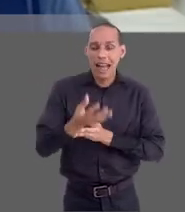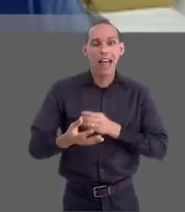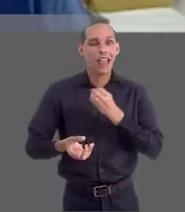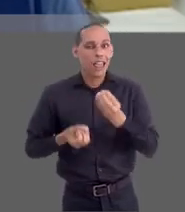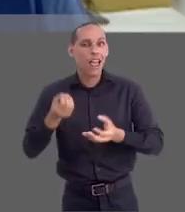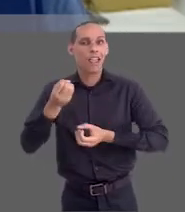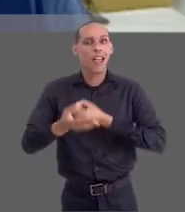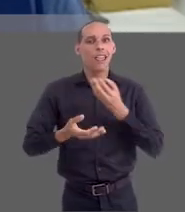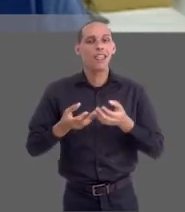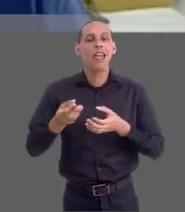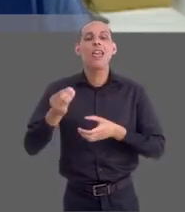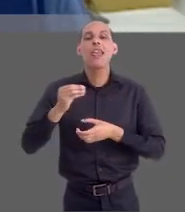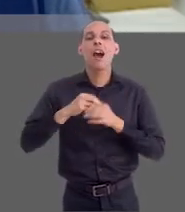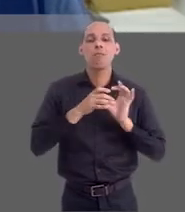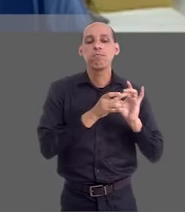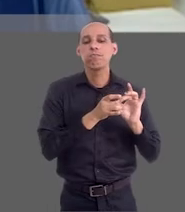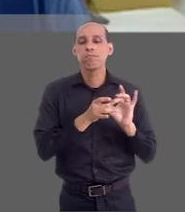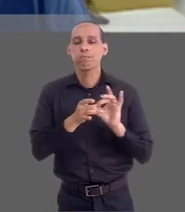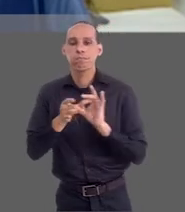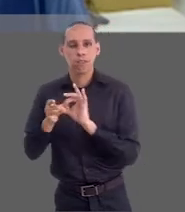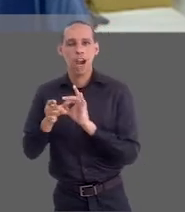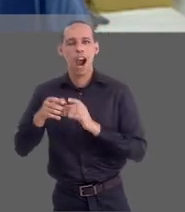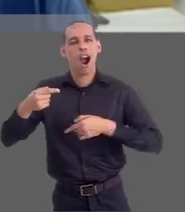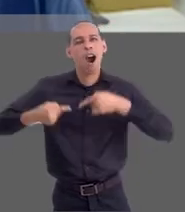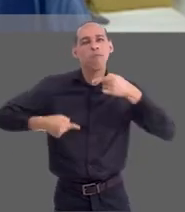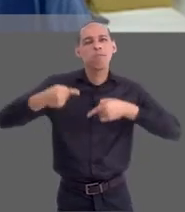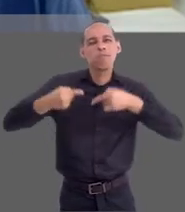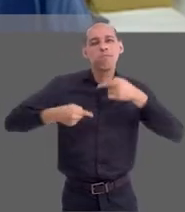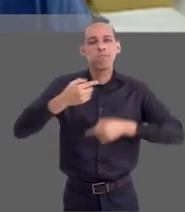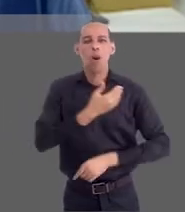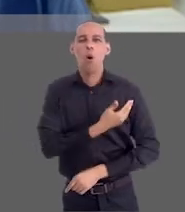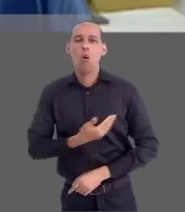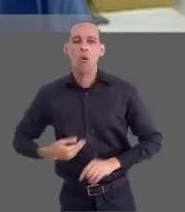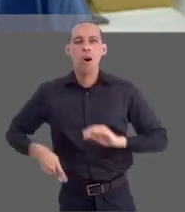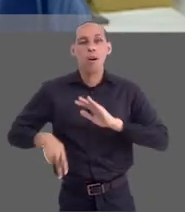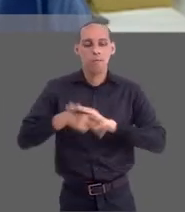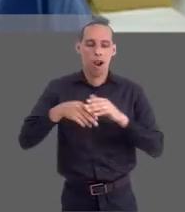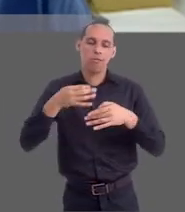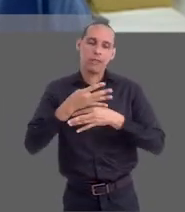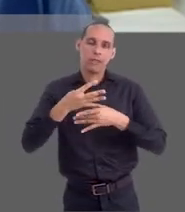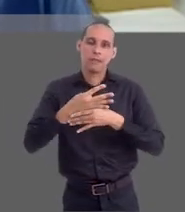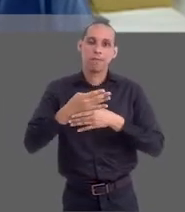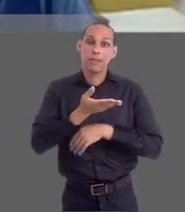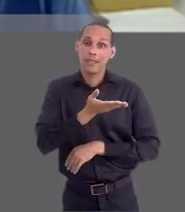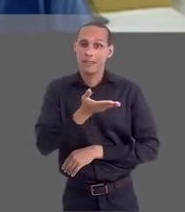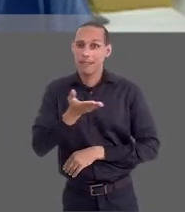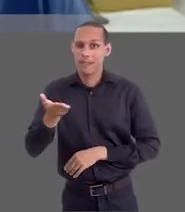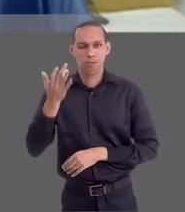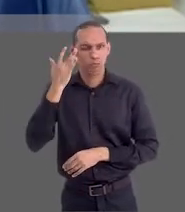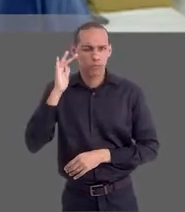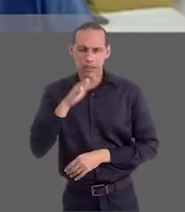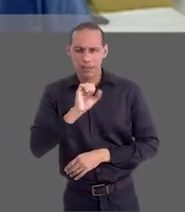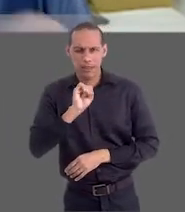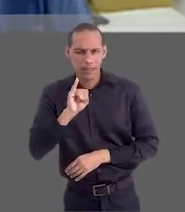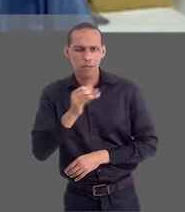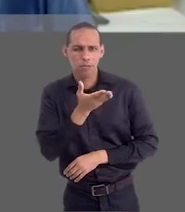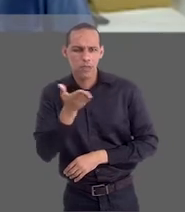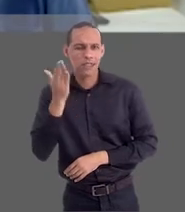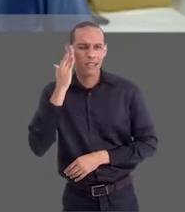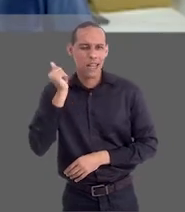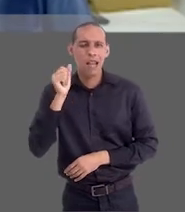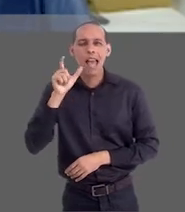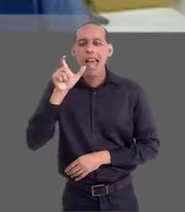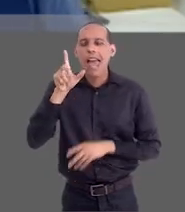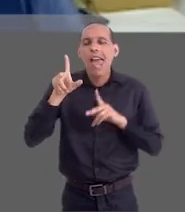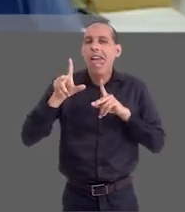importância dentro do contexto das políticas públicas municipais. Eles são, não sei se todo